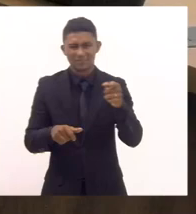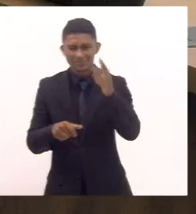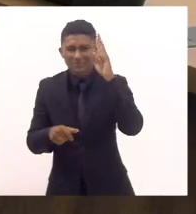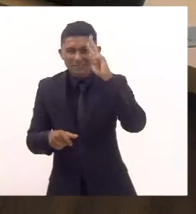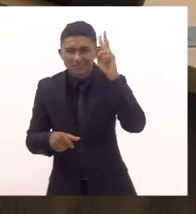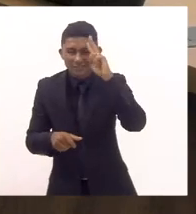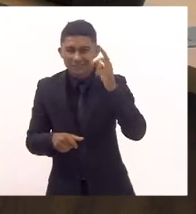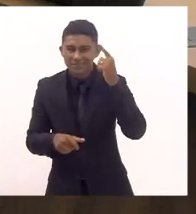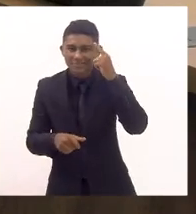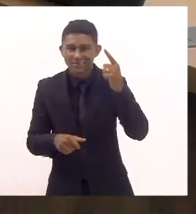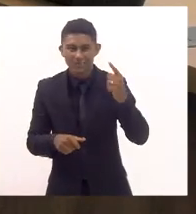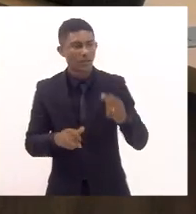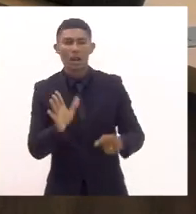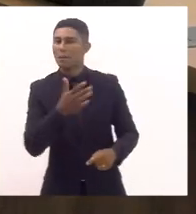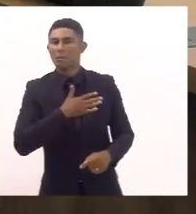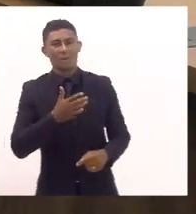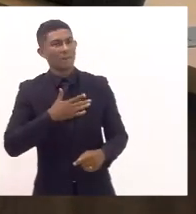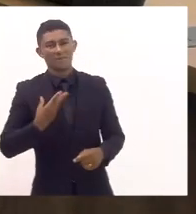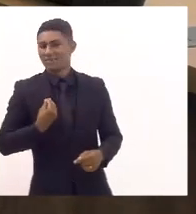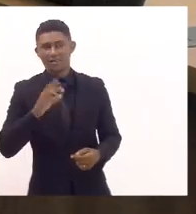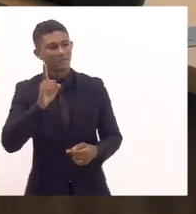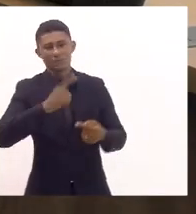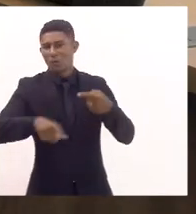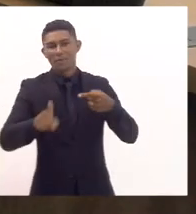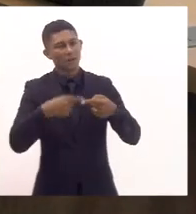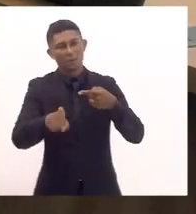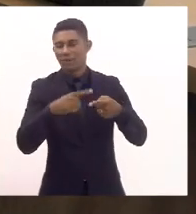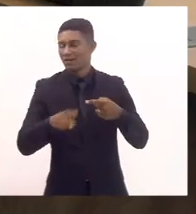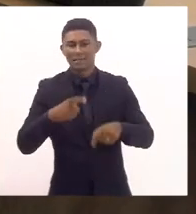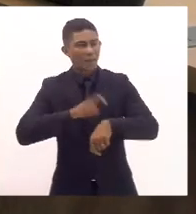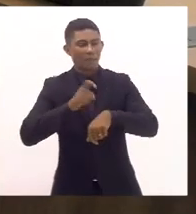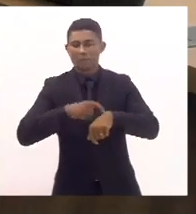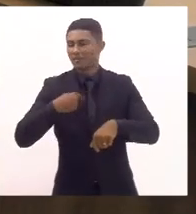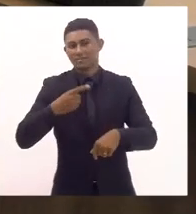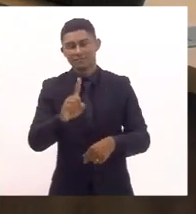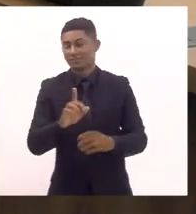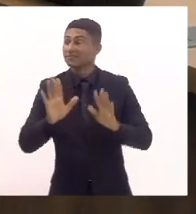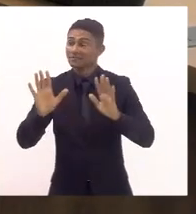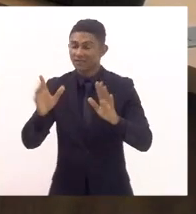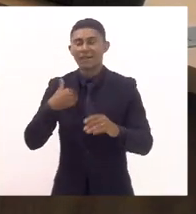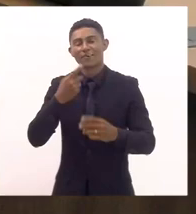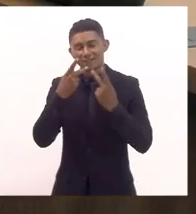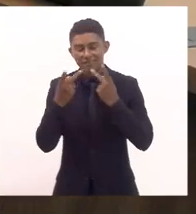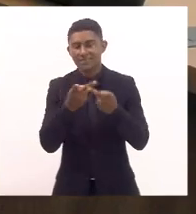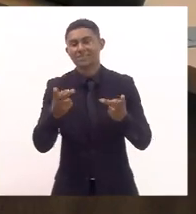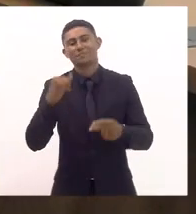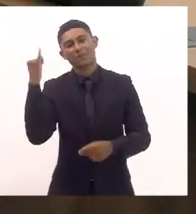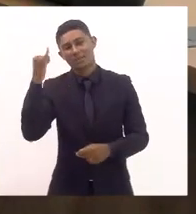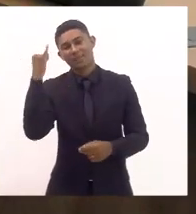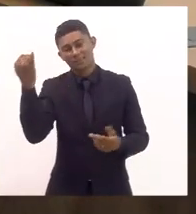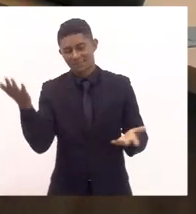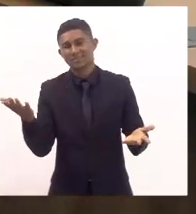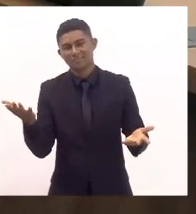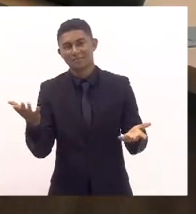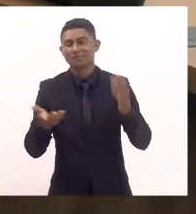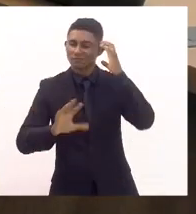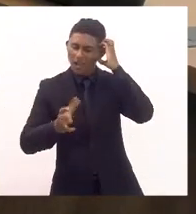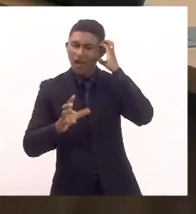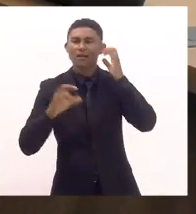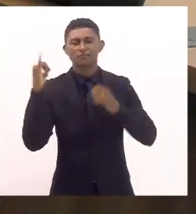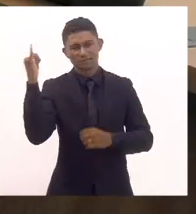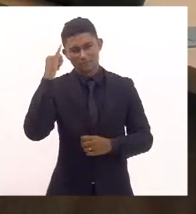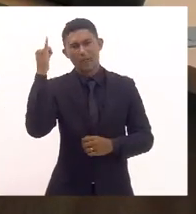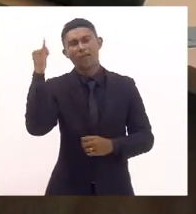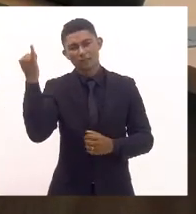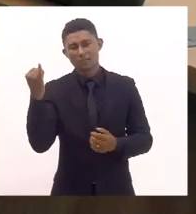seu tempo do tempo não não é não dá meu tempo a sua estou dizendo da importância desses veículos desse instrumento e Rádio